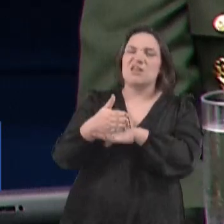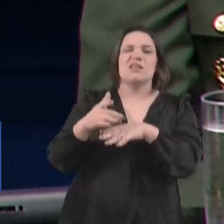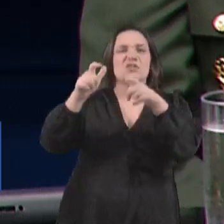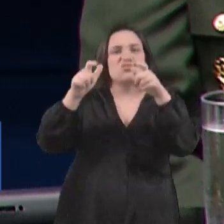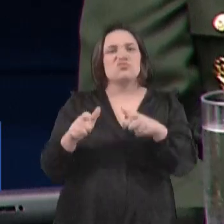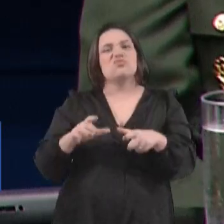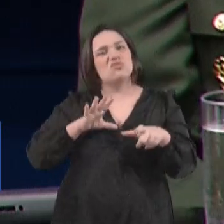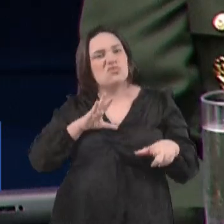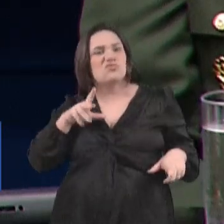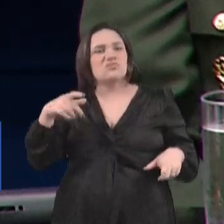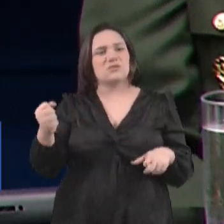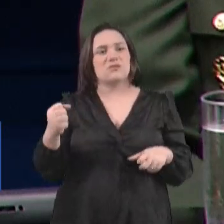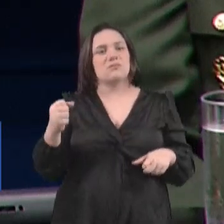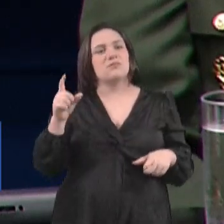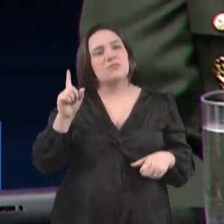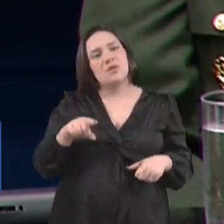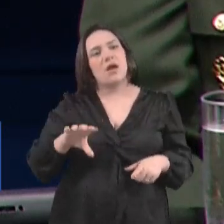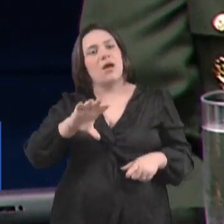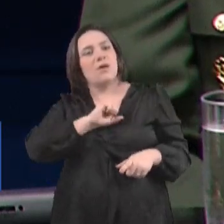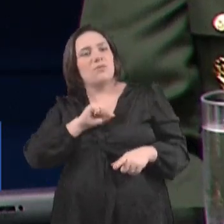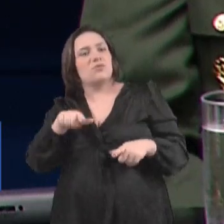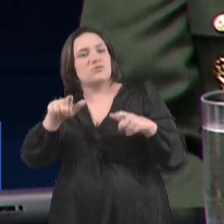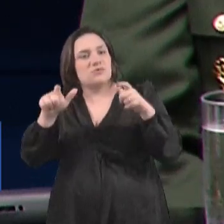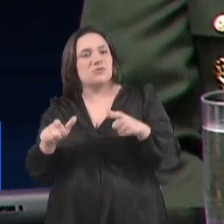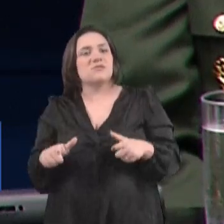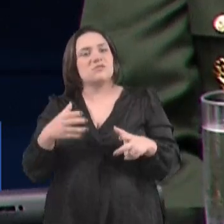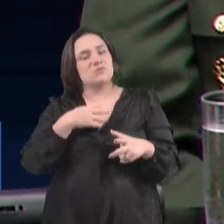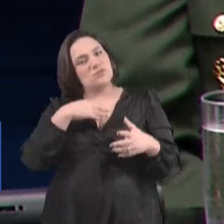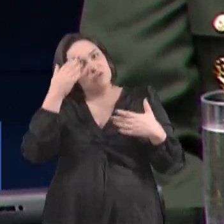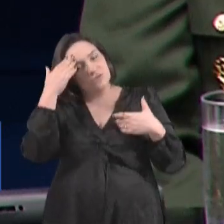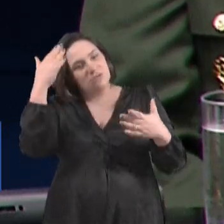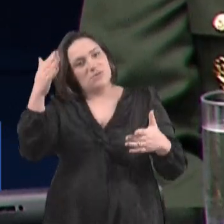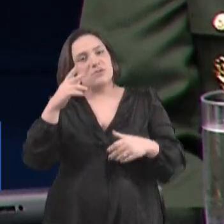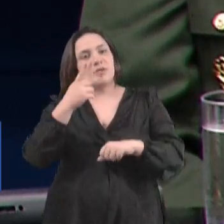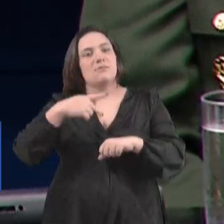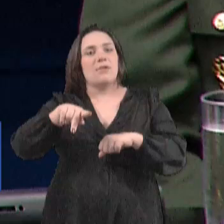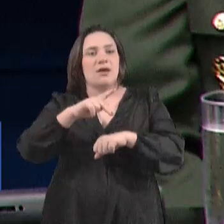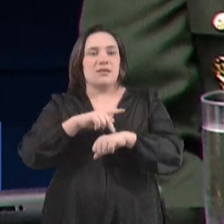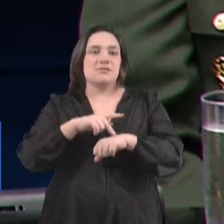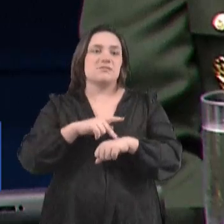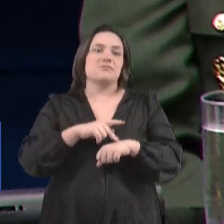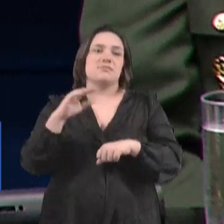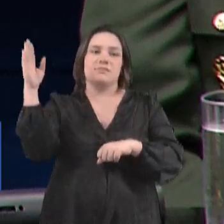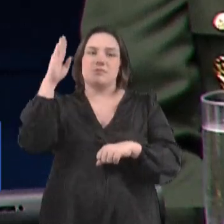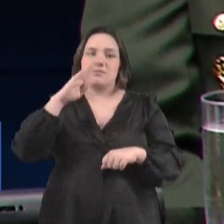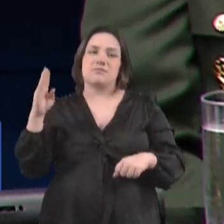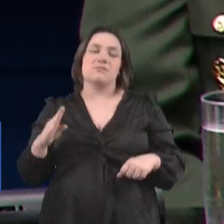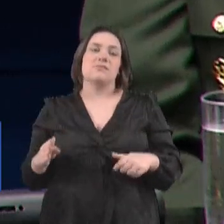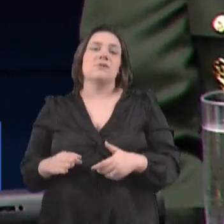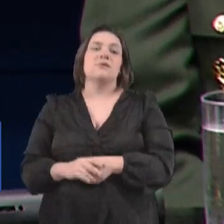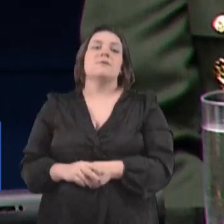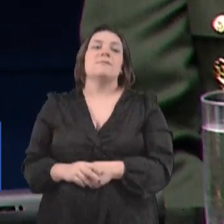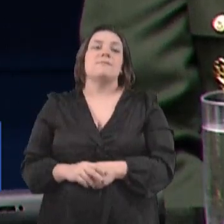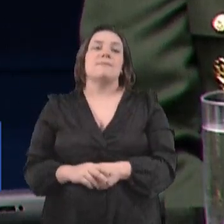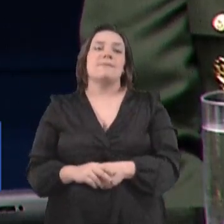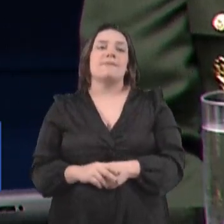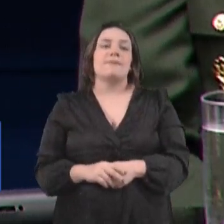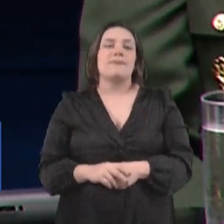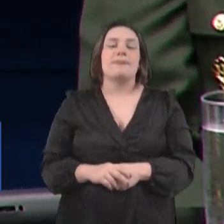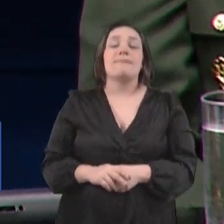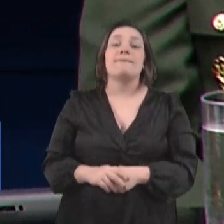amor, de civismo, de gratidão à pátria brasileira, e nos